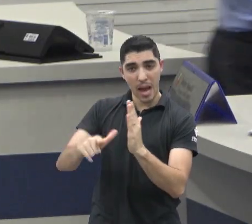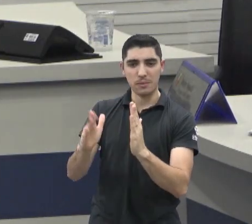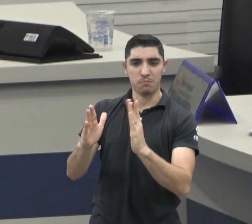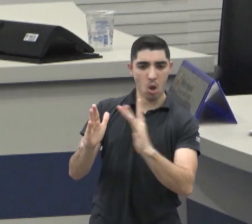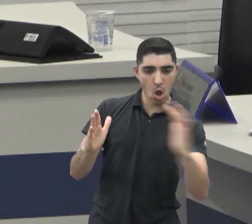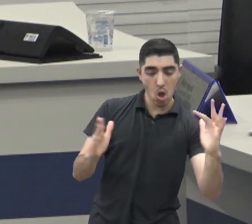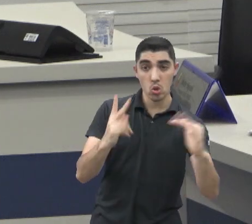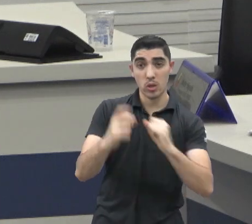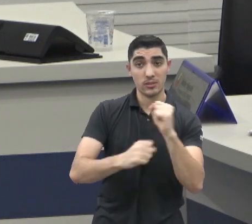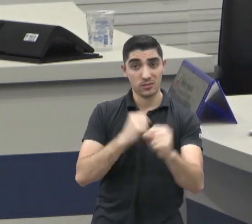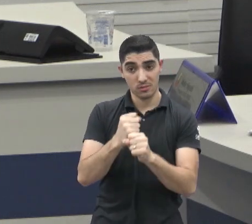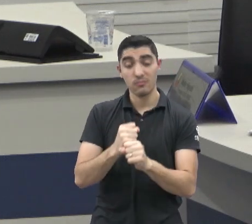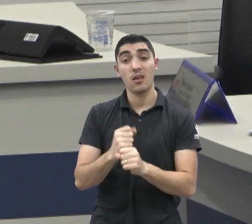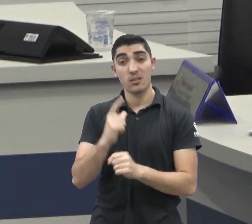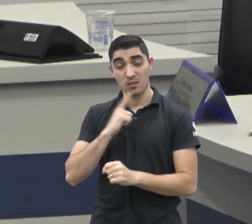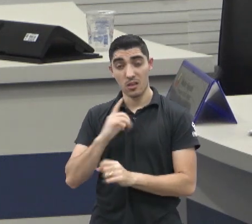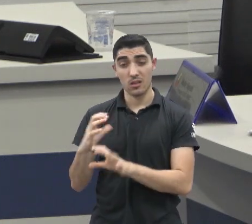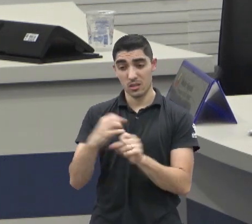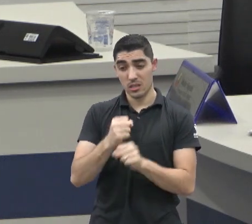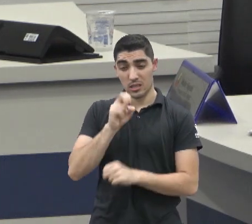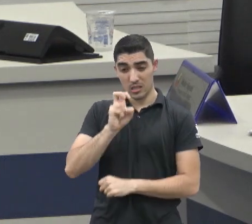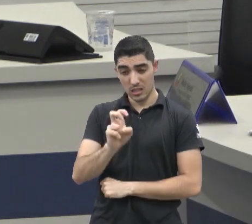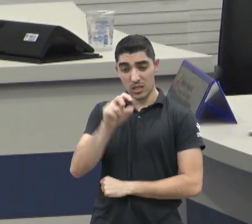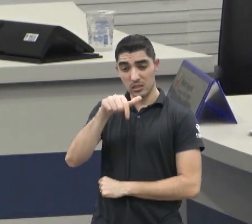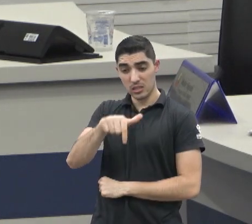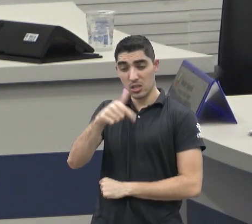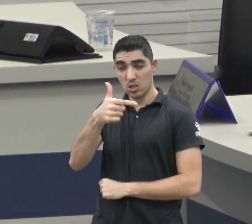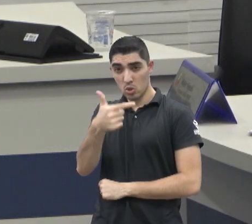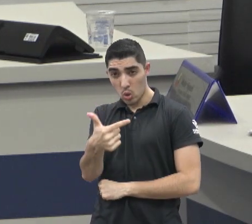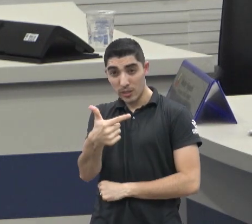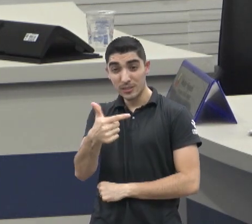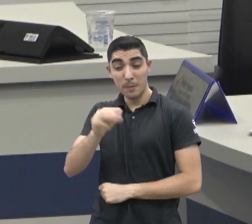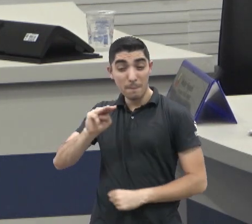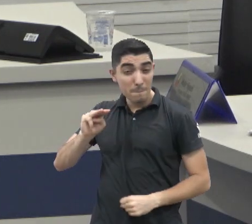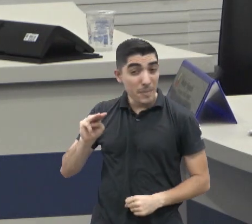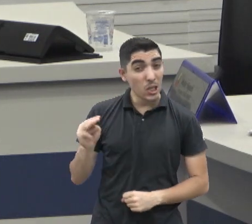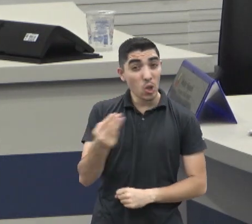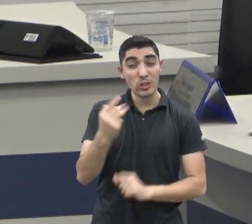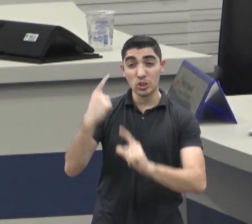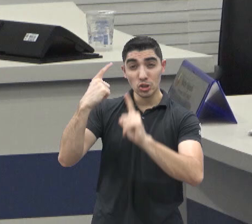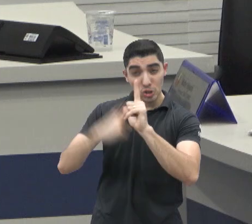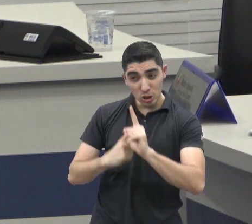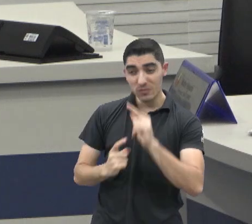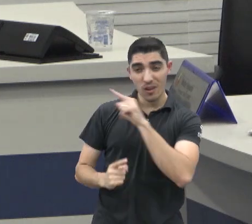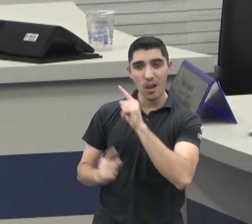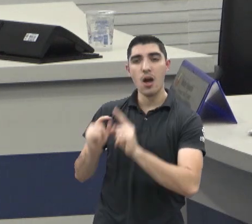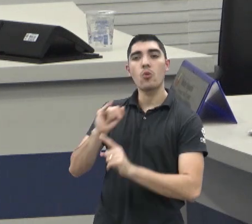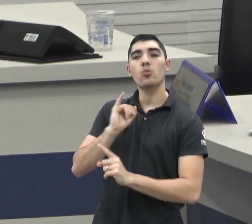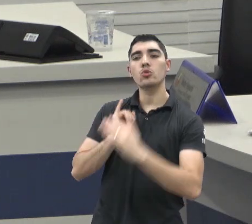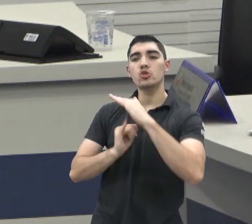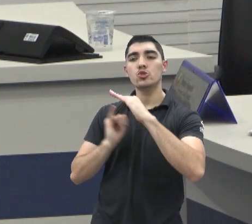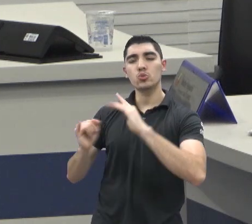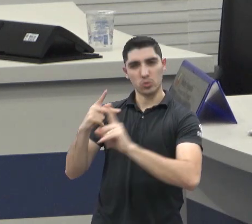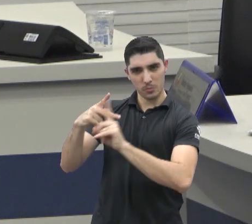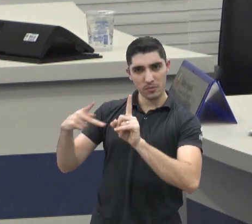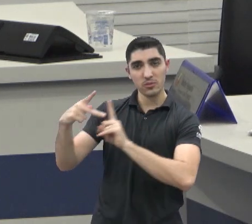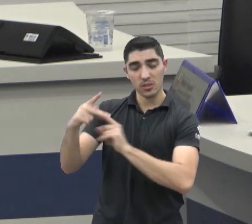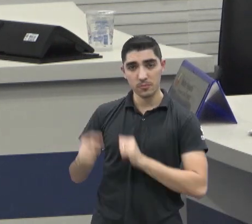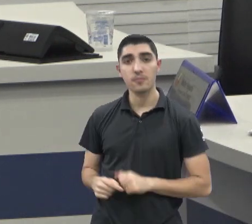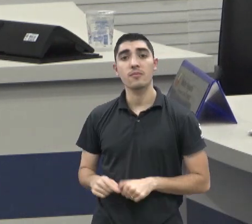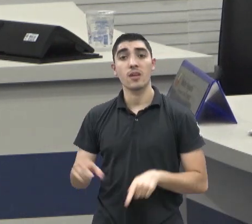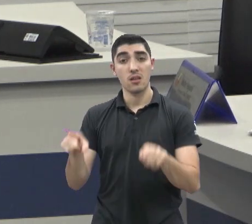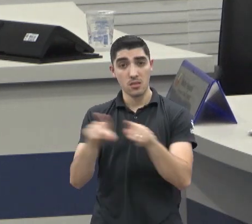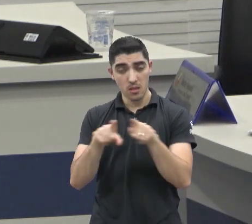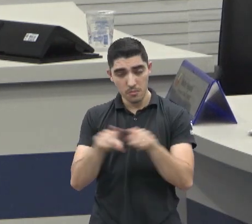de 572 milhões com o Instituto. Temos problema de obras atrasadas, a Jaguari, que é um mico falar que está